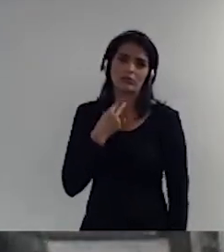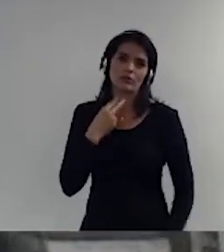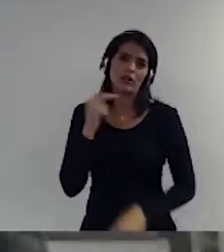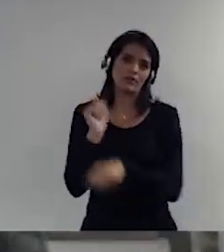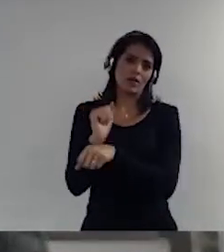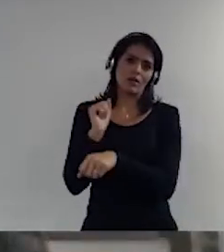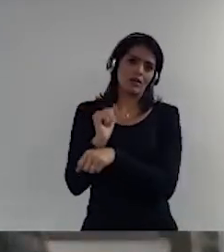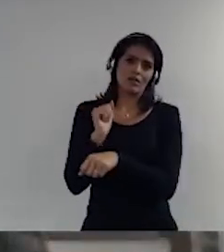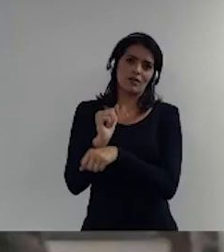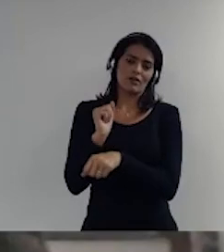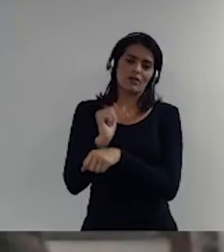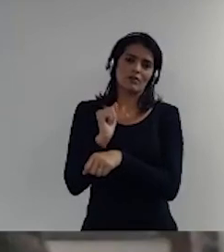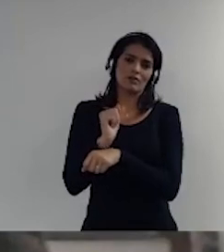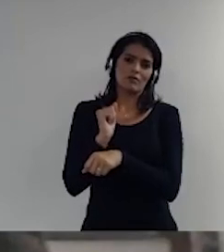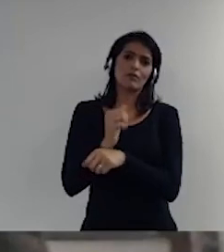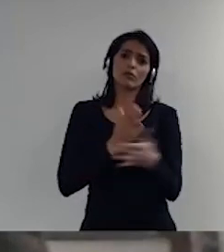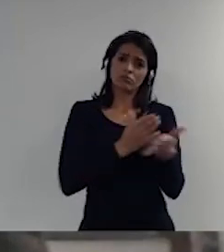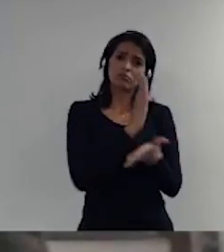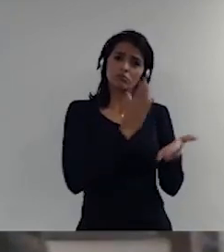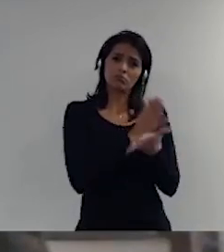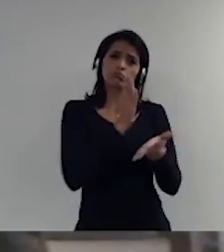espera. Foram reguladas